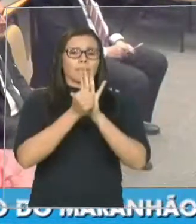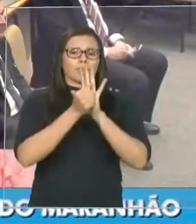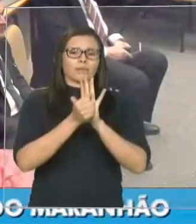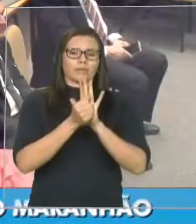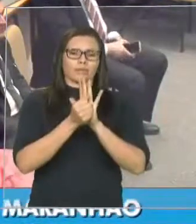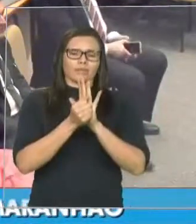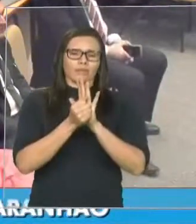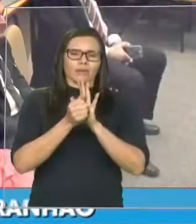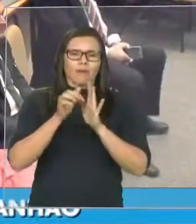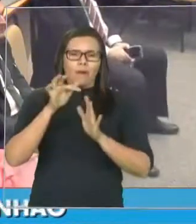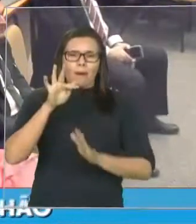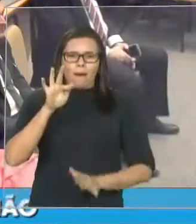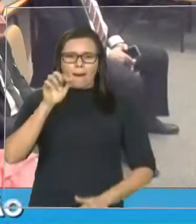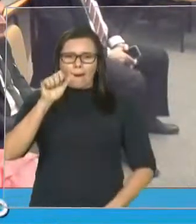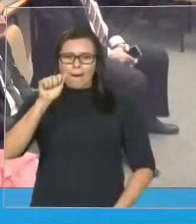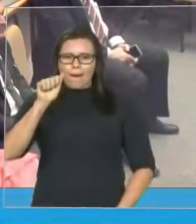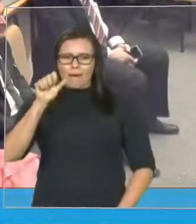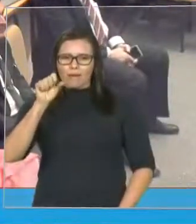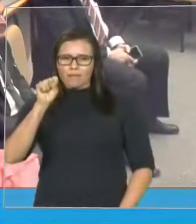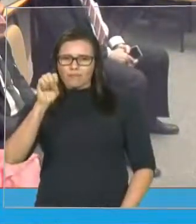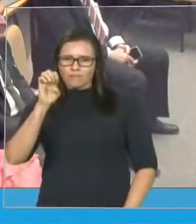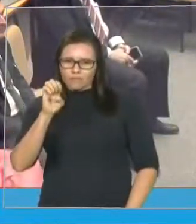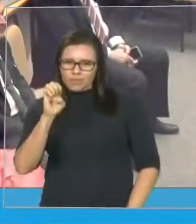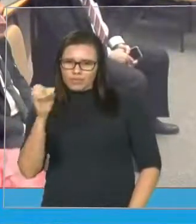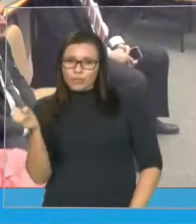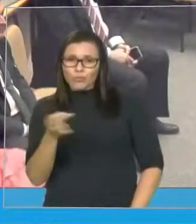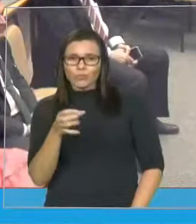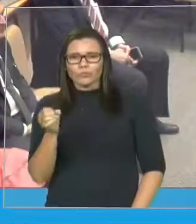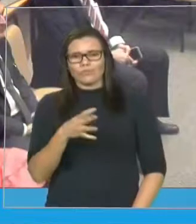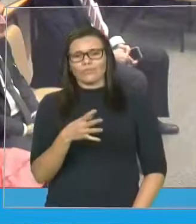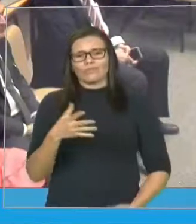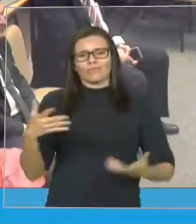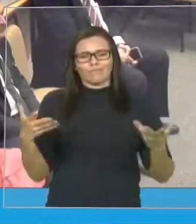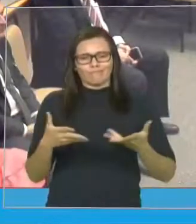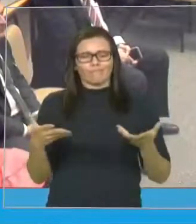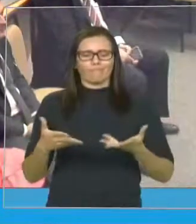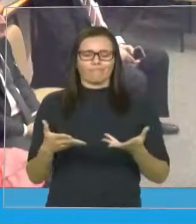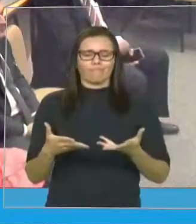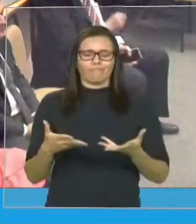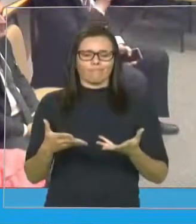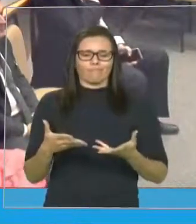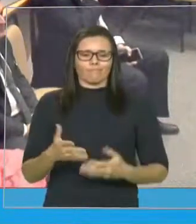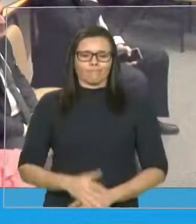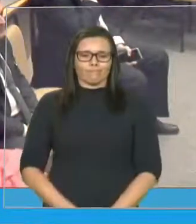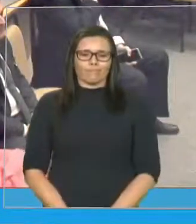tendência nacional voltada para a atuação de caráter preventivo.